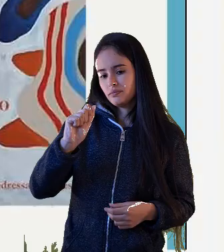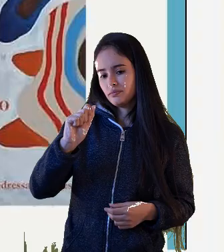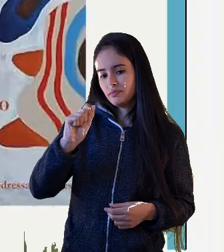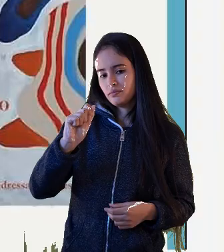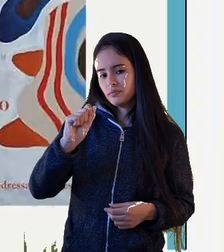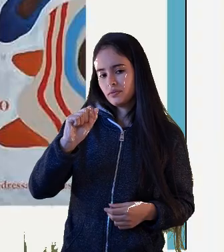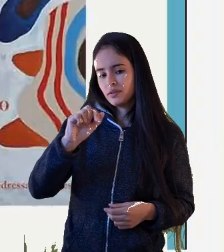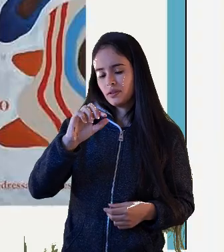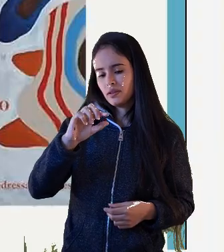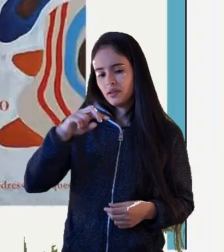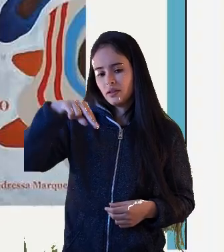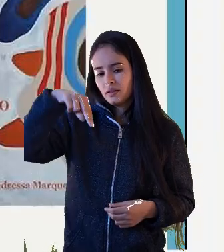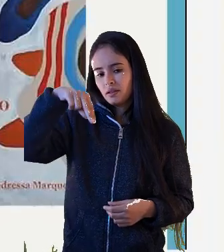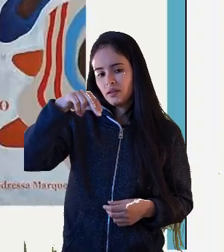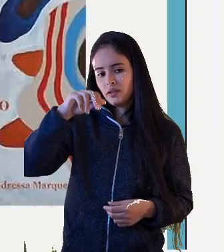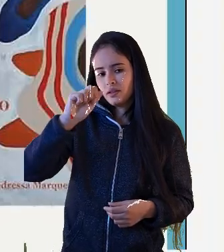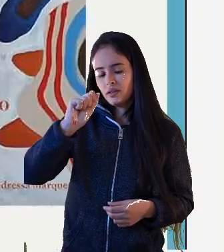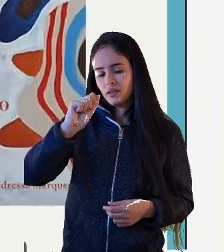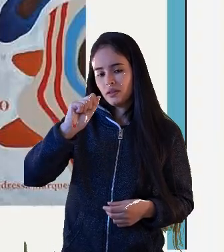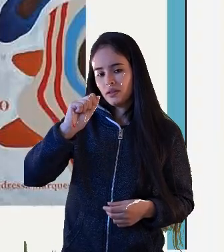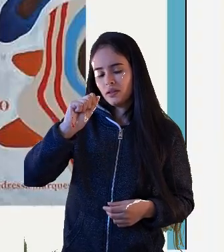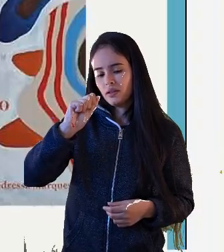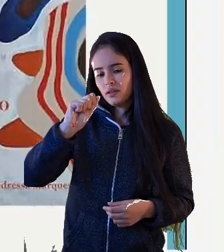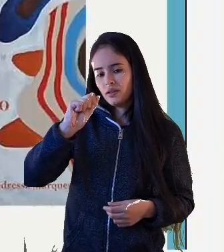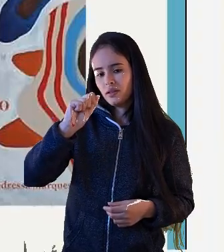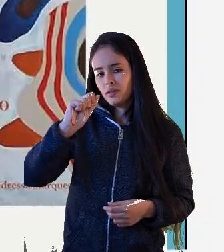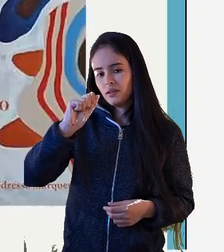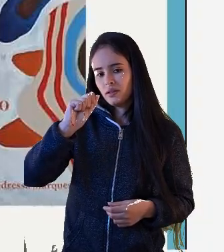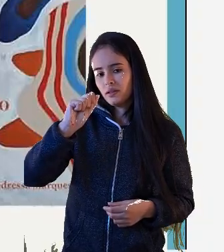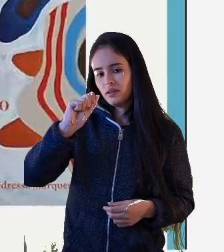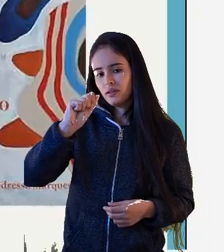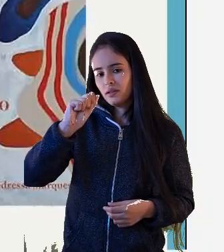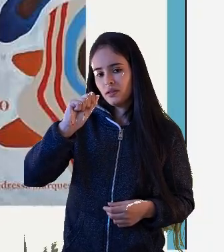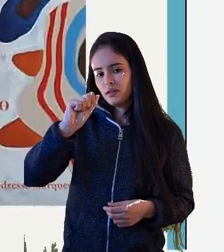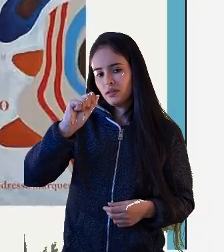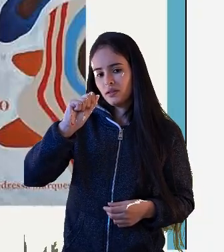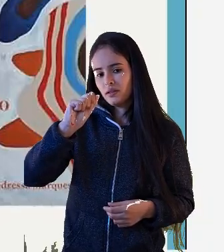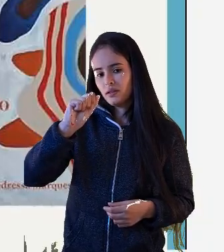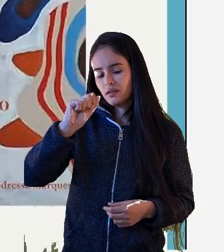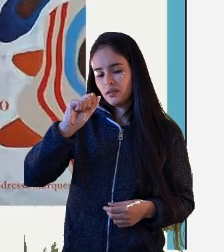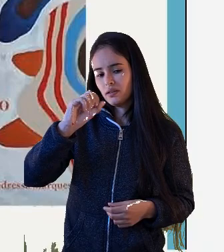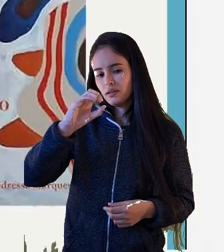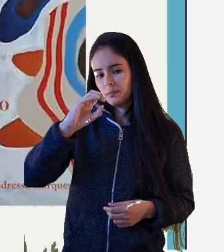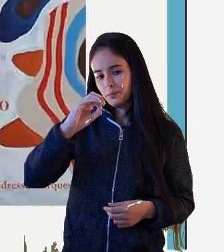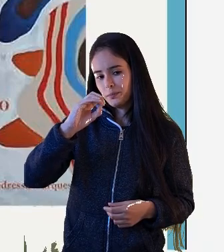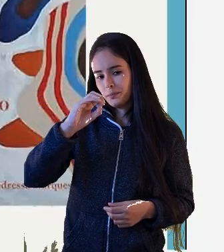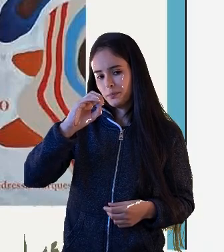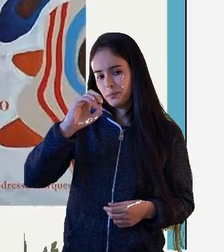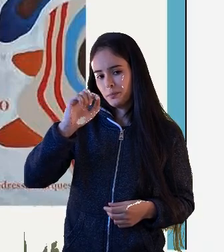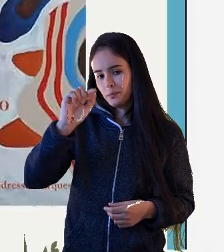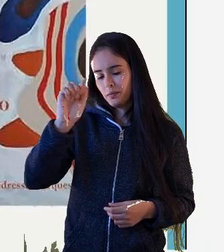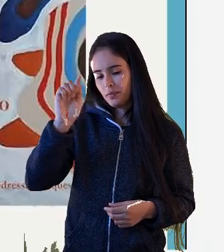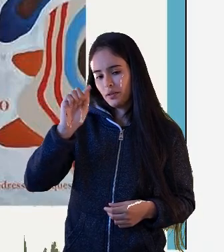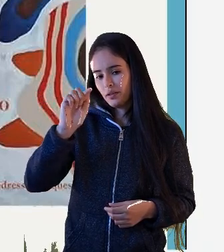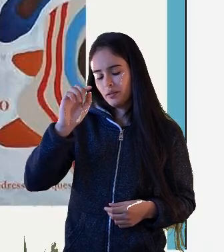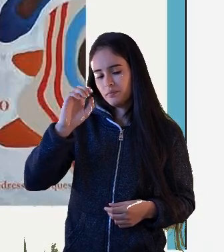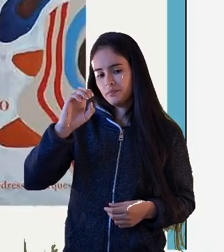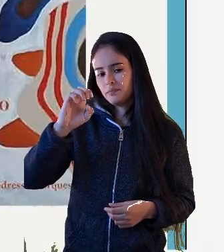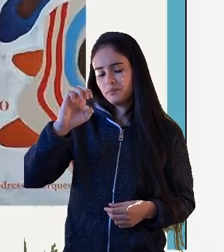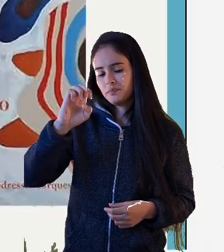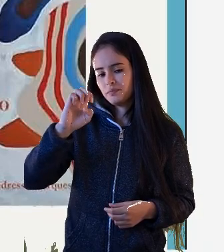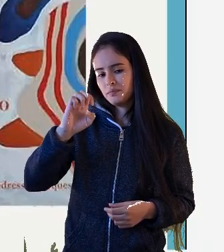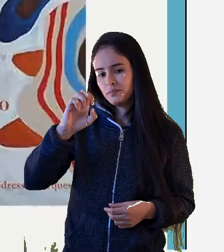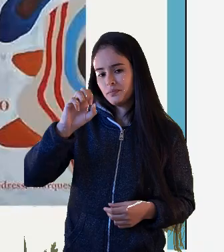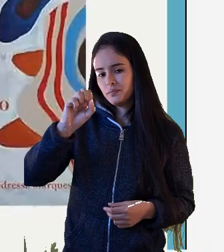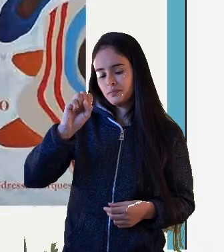também, e tem o Avesso da Pele, que é o mais famosão, né? Minhas alunas estão até lendo agora. É a história